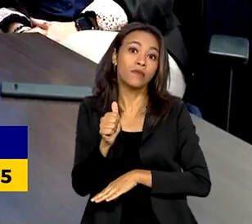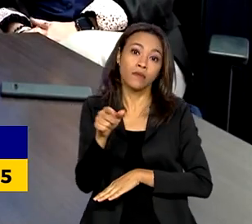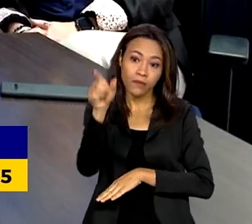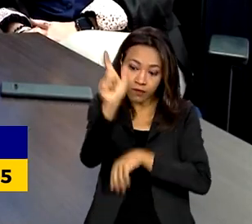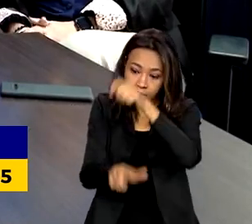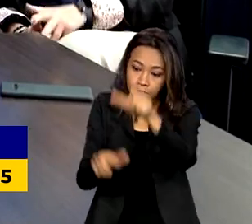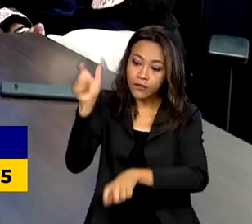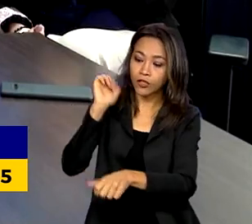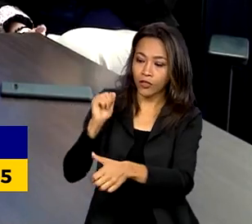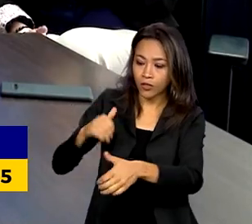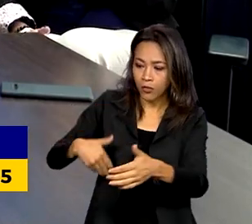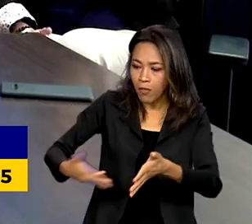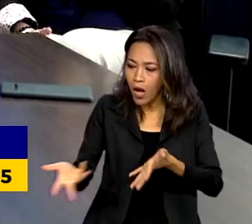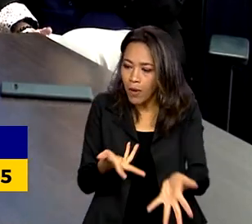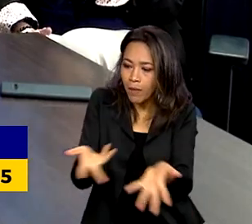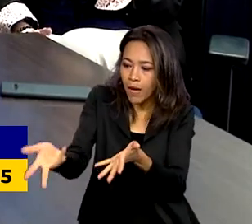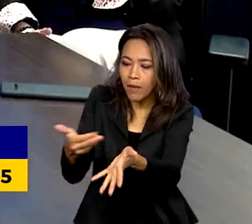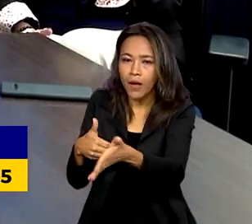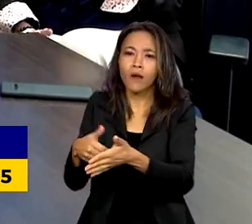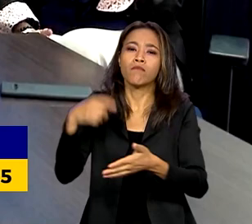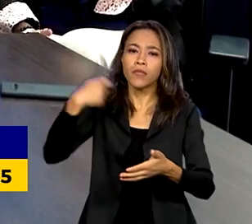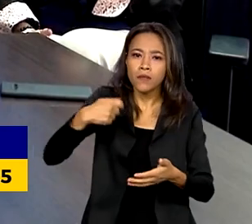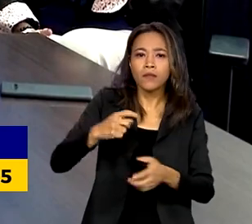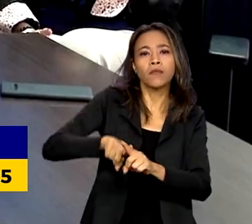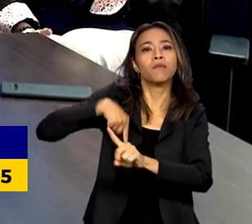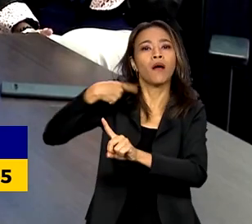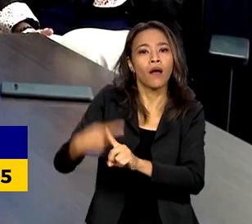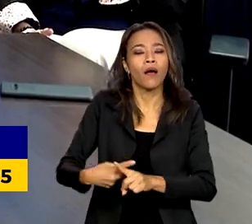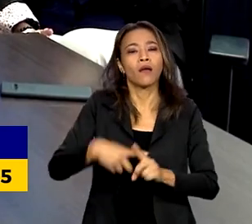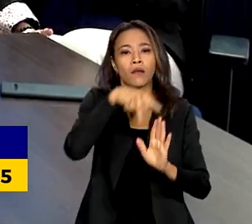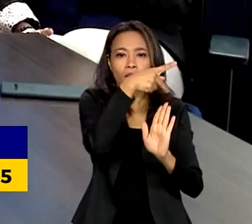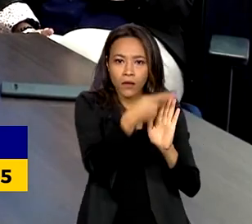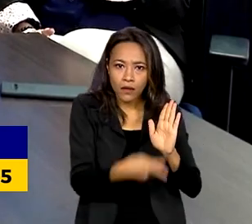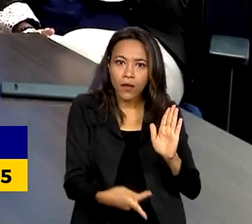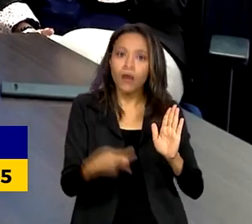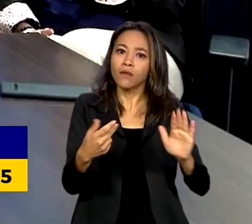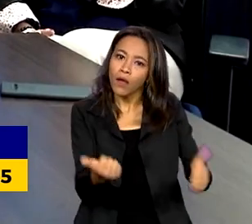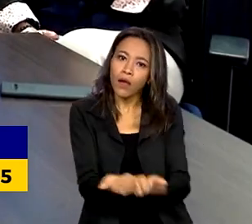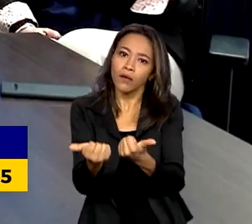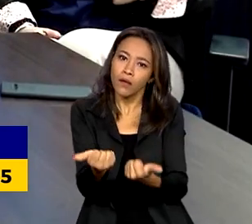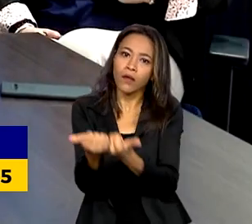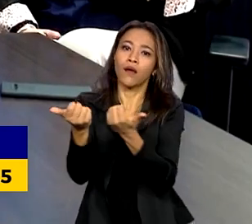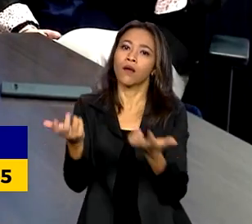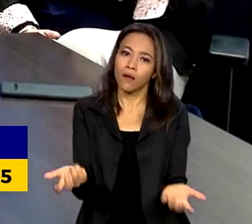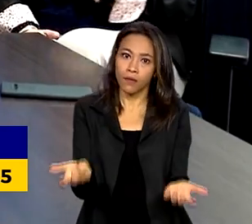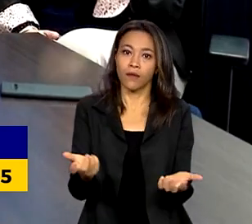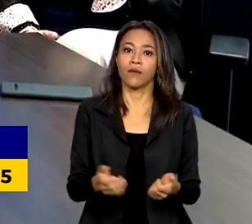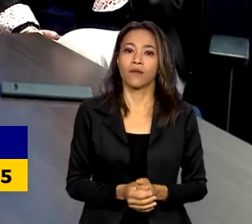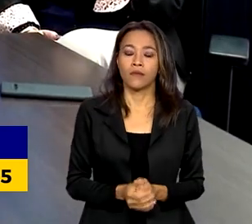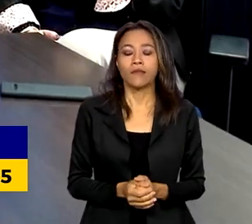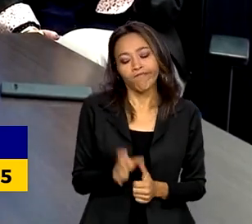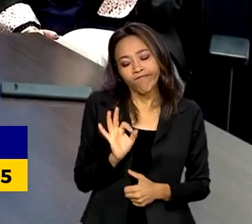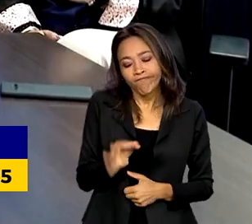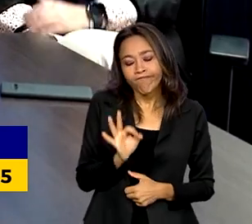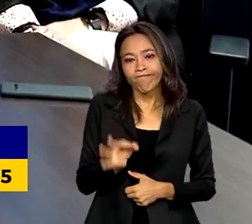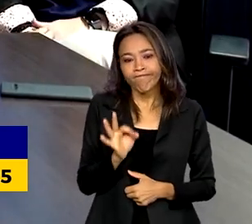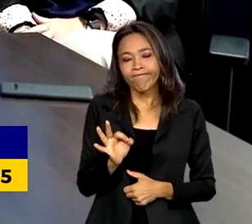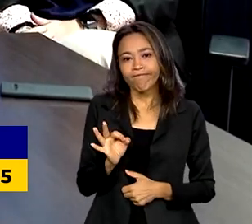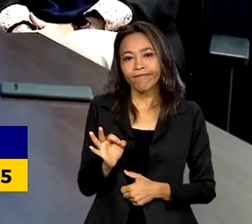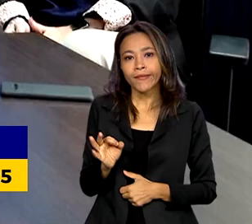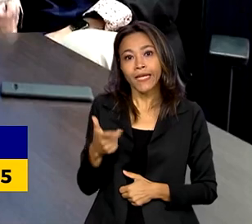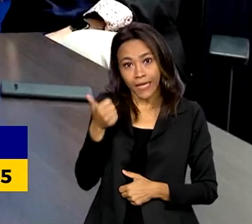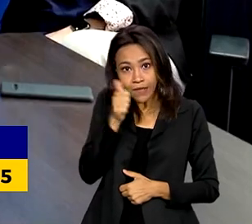é preciso que haja mais projetos, de iniciação, realmente espaços onde